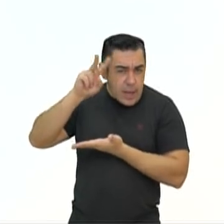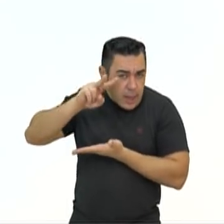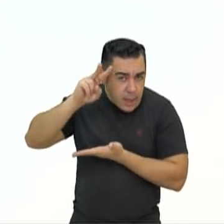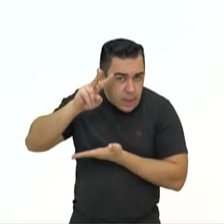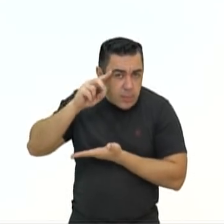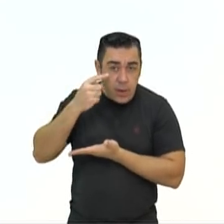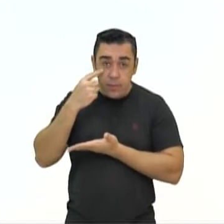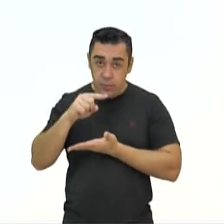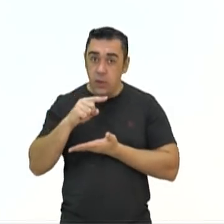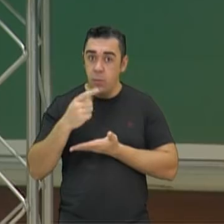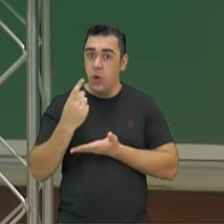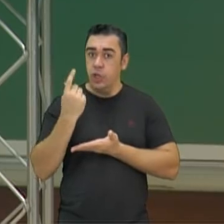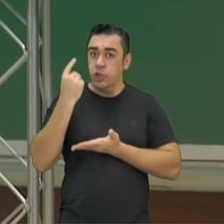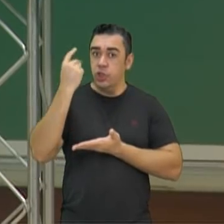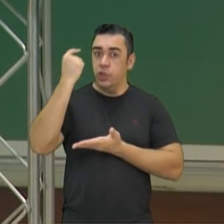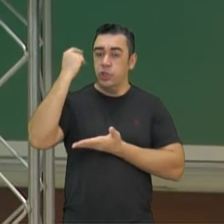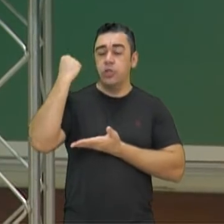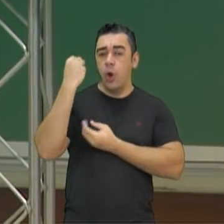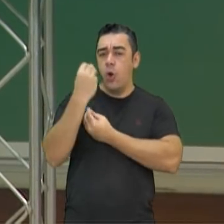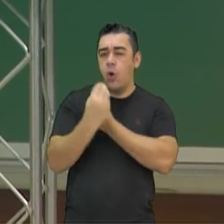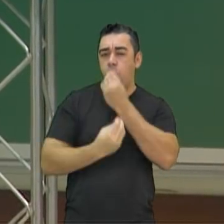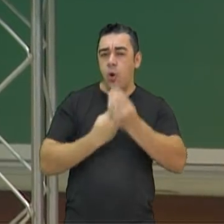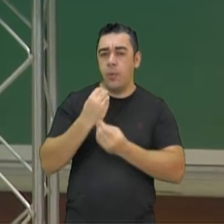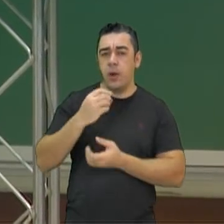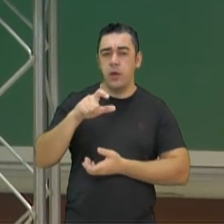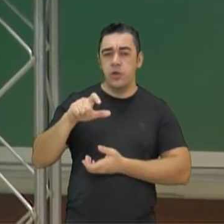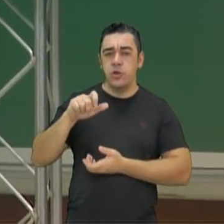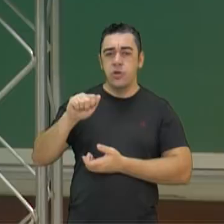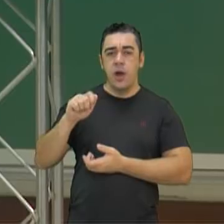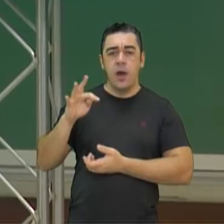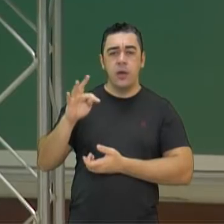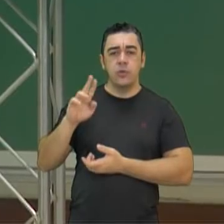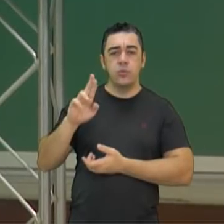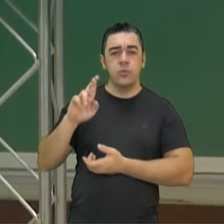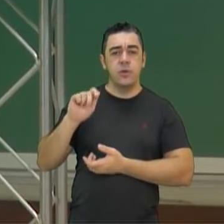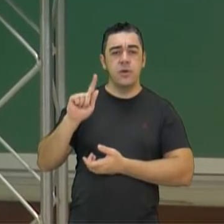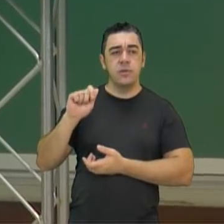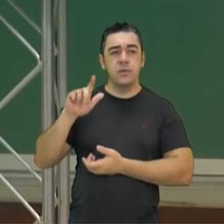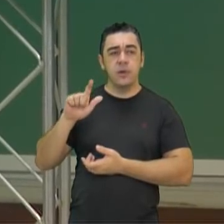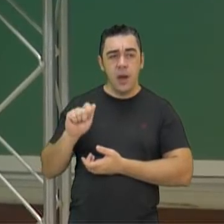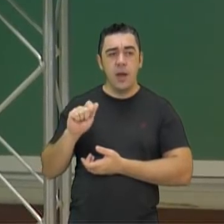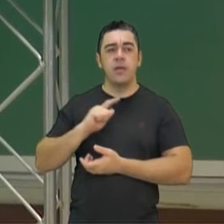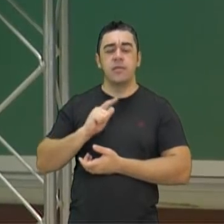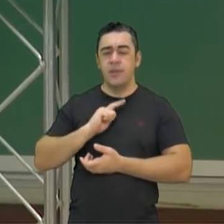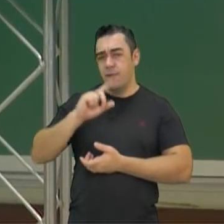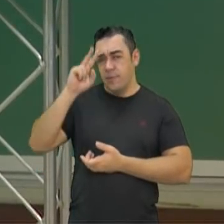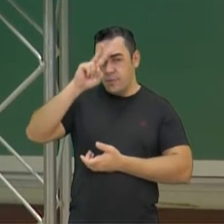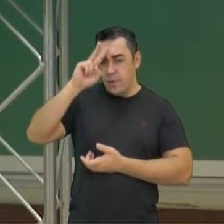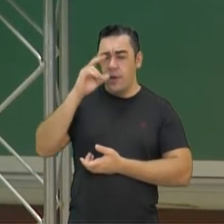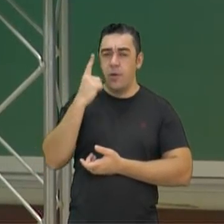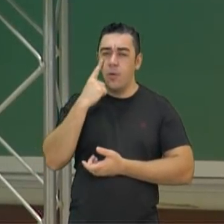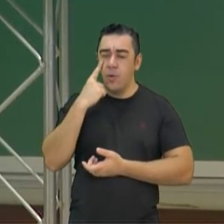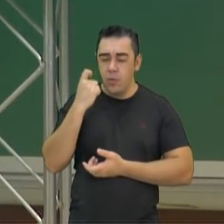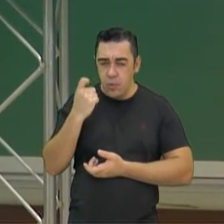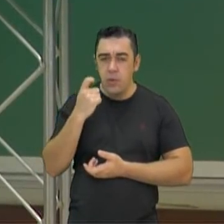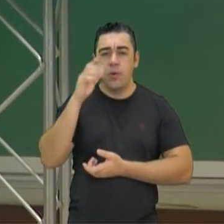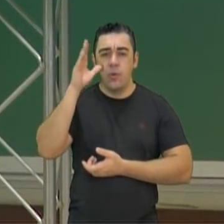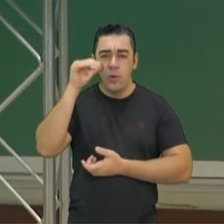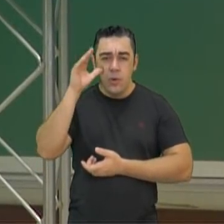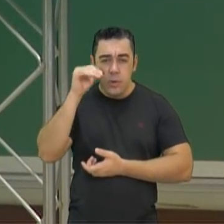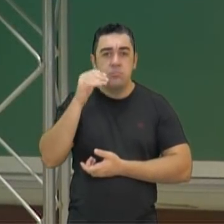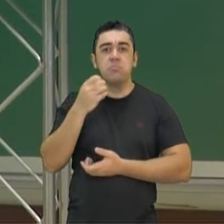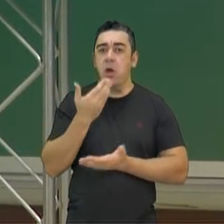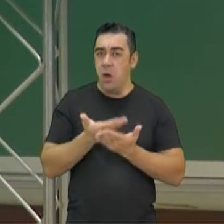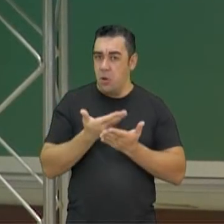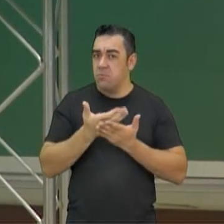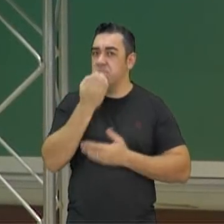até uns tabuleiros bem antigos, né? Que foi o chaturanga lá, vimos algumas peças feitas à mão. Então, foi uma aula bem produtiva, foi algo